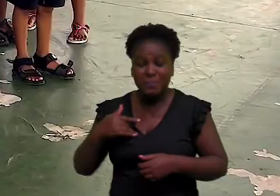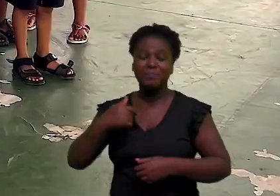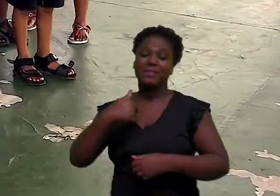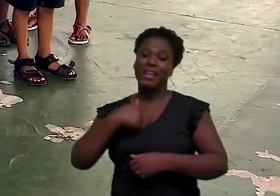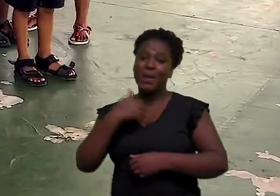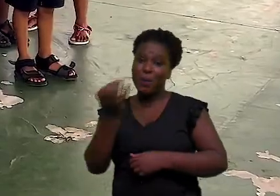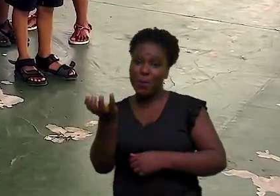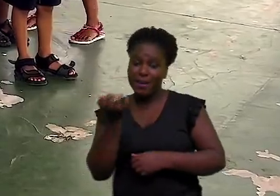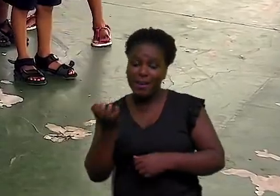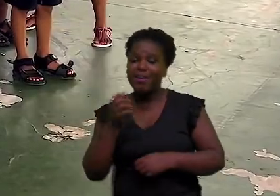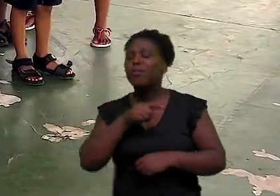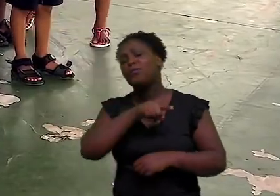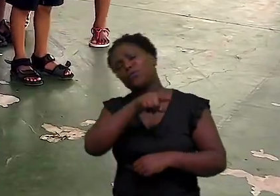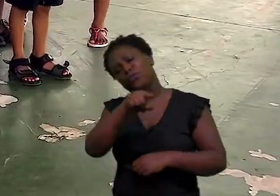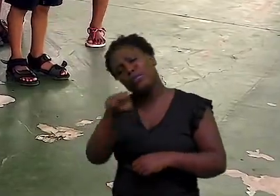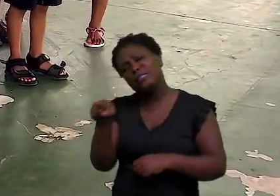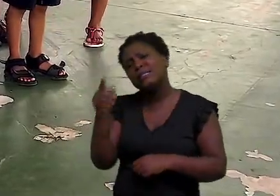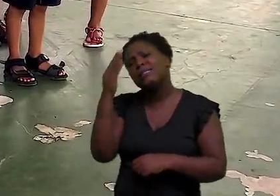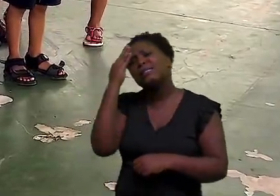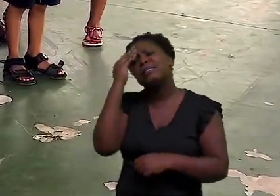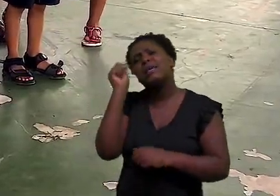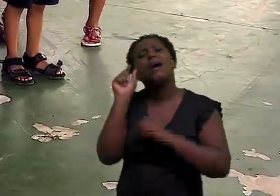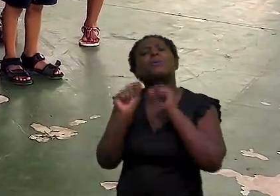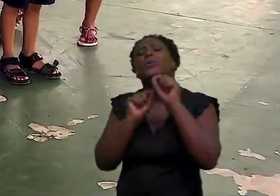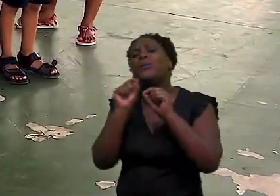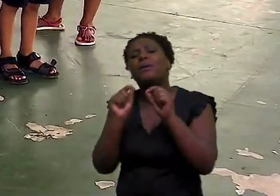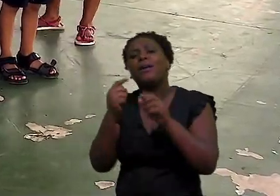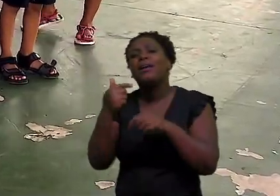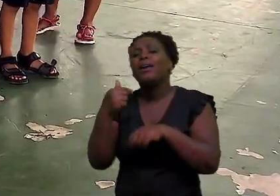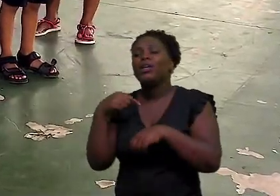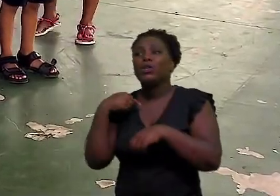conhecê-lo. Temos certeza que iremos